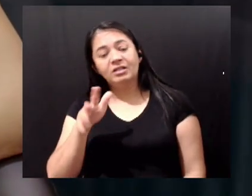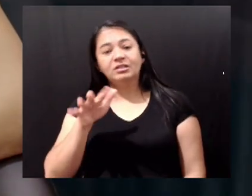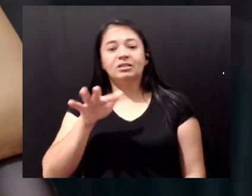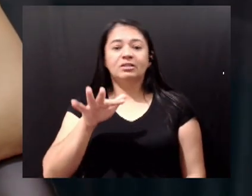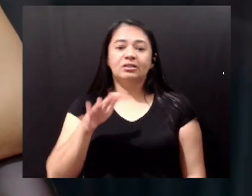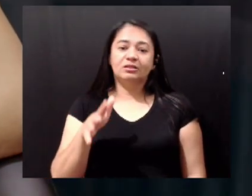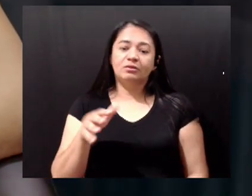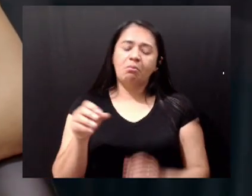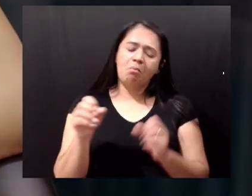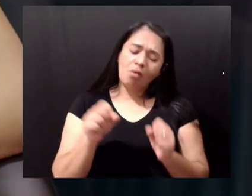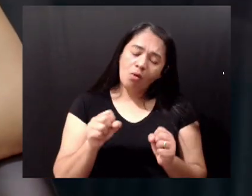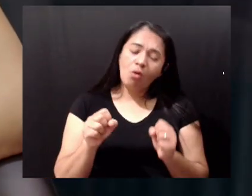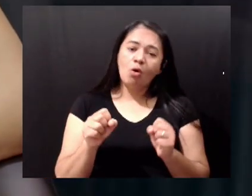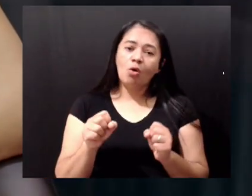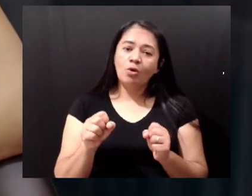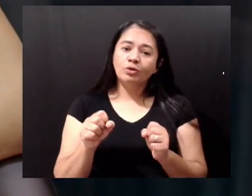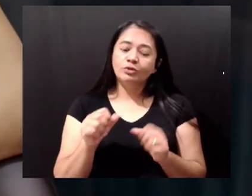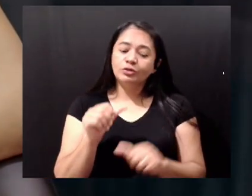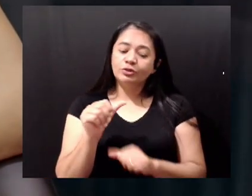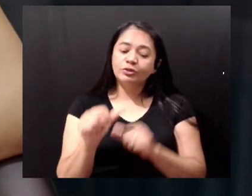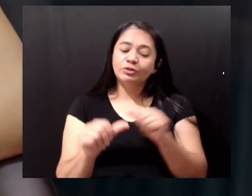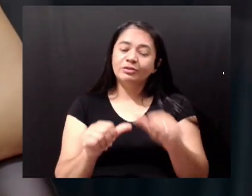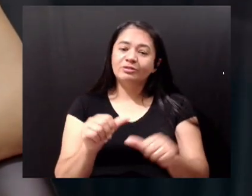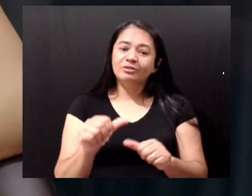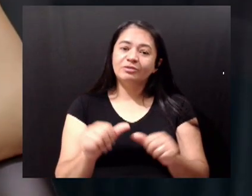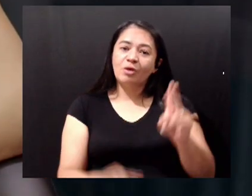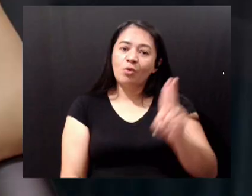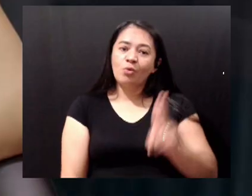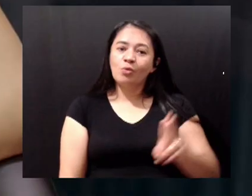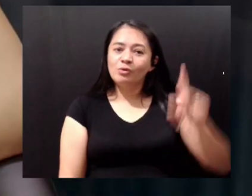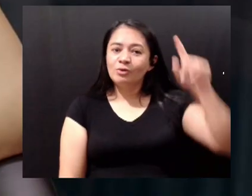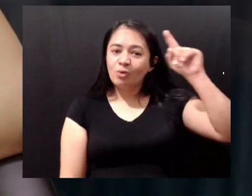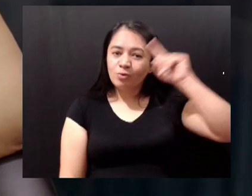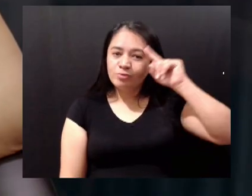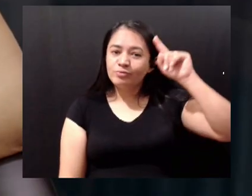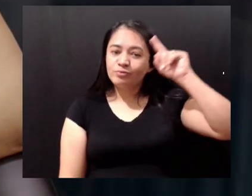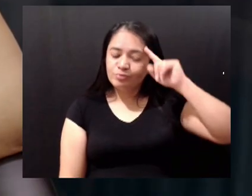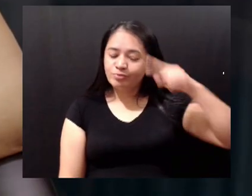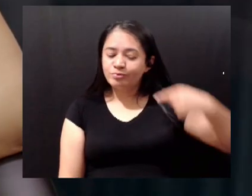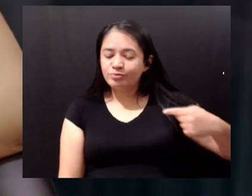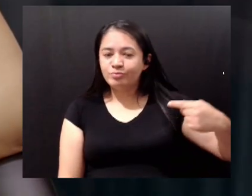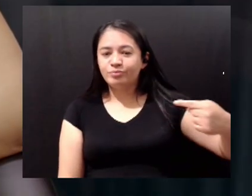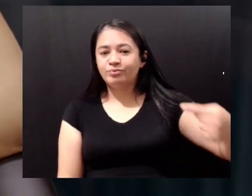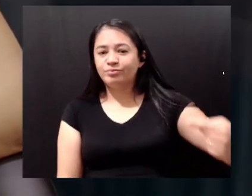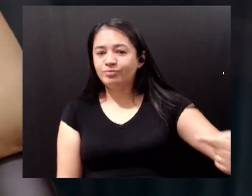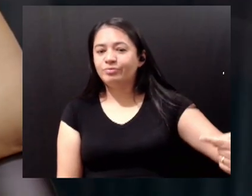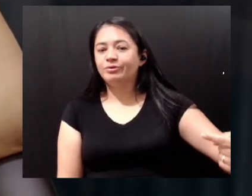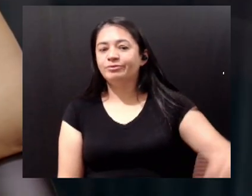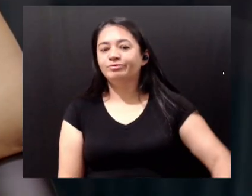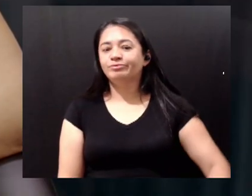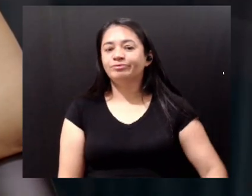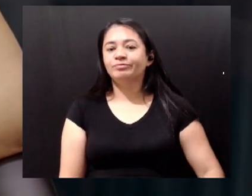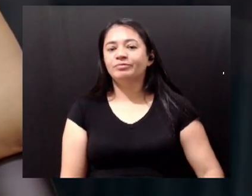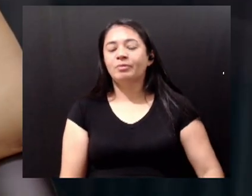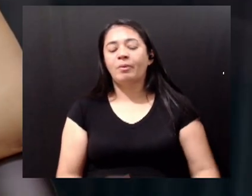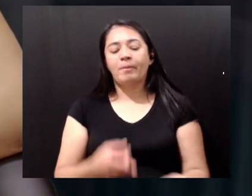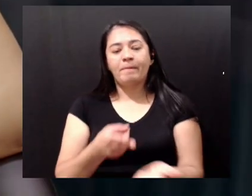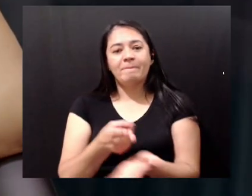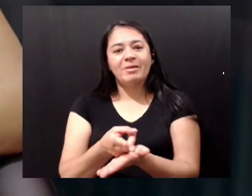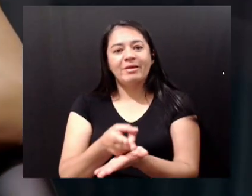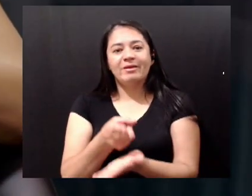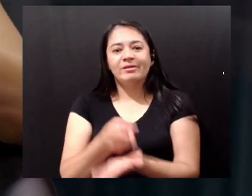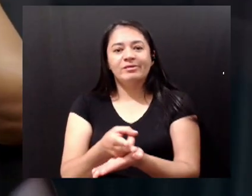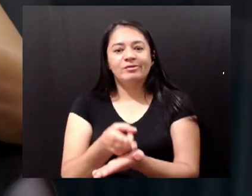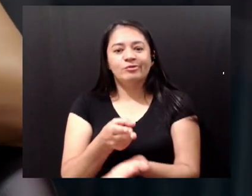se tornar um uso rotineiro, né? Então, mesmo que haja